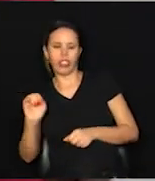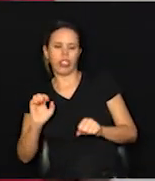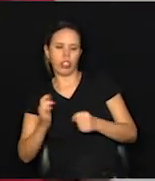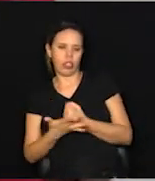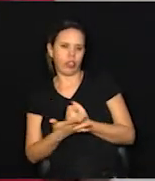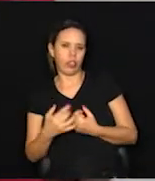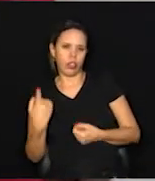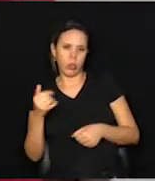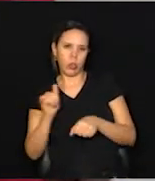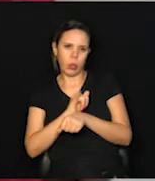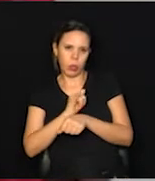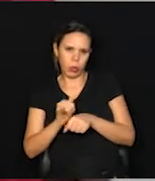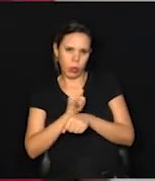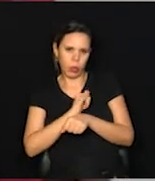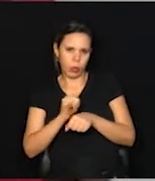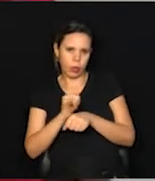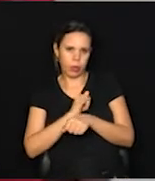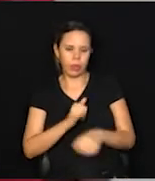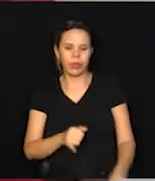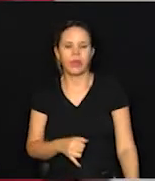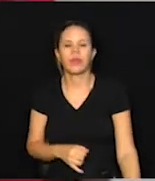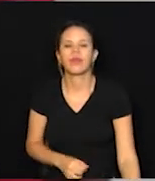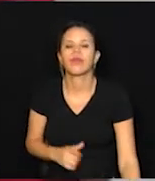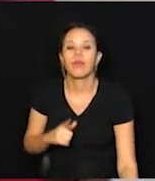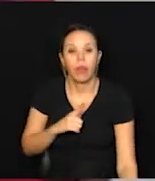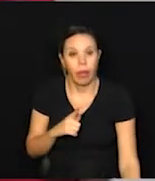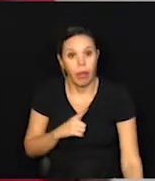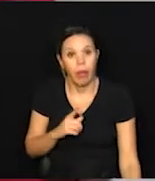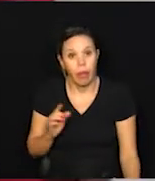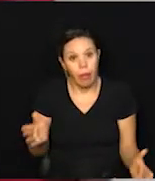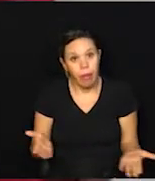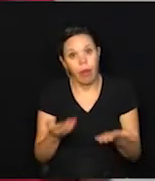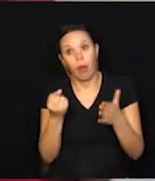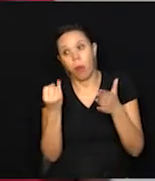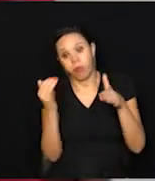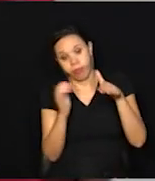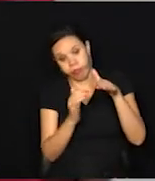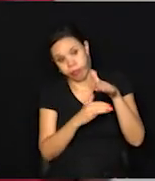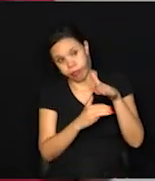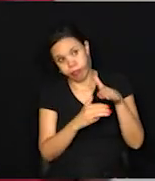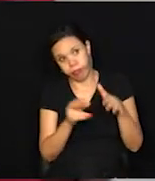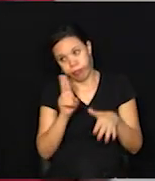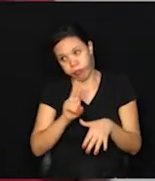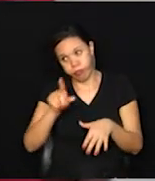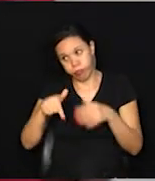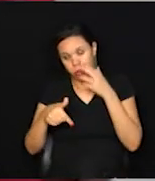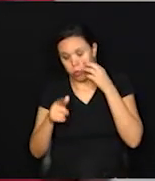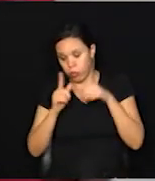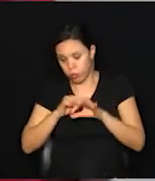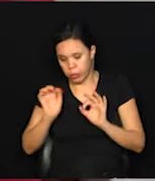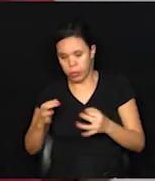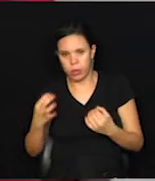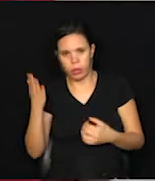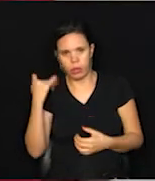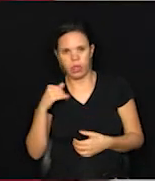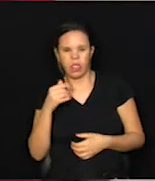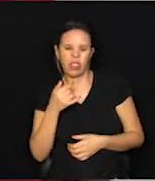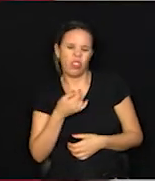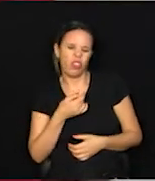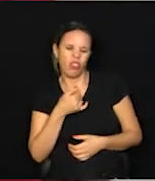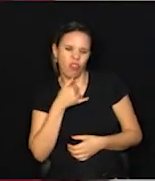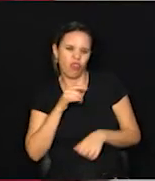que a gente pudesse garantir estoques. E é claro que a gente sabe que é chato